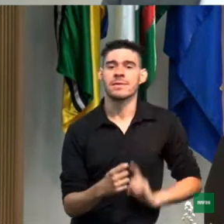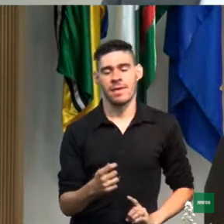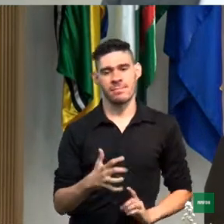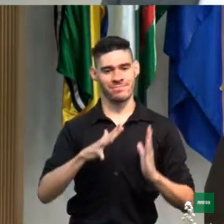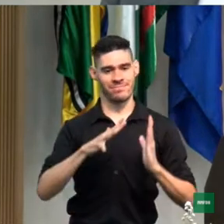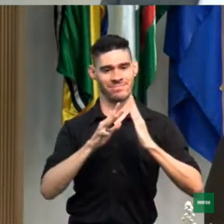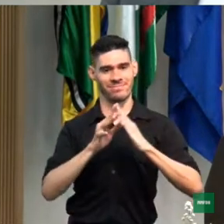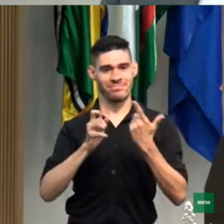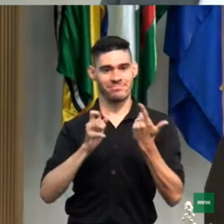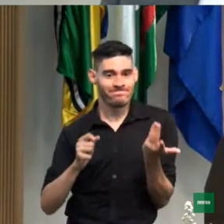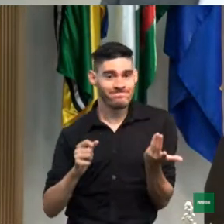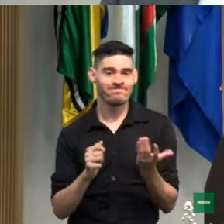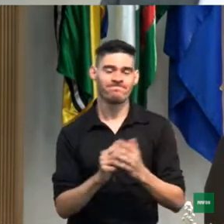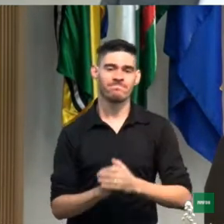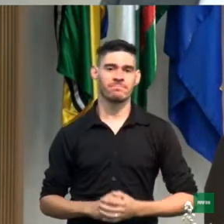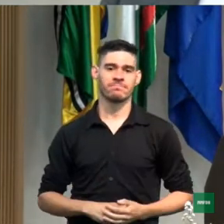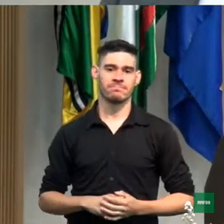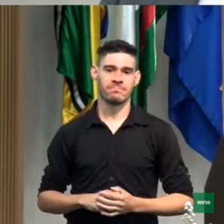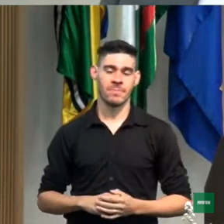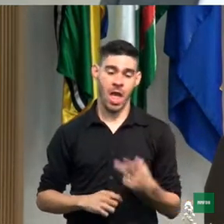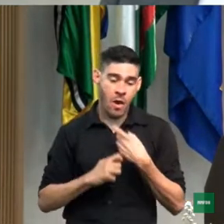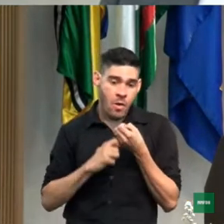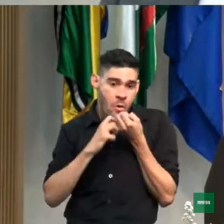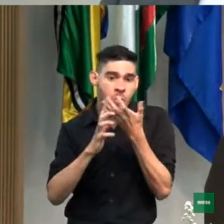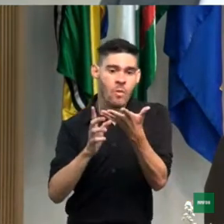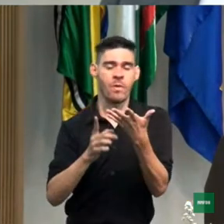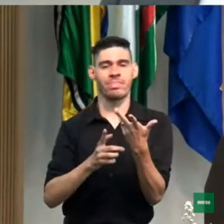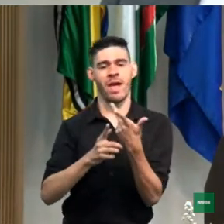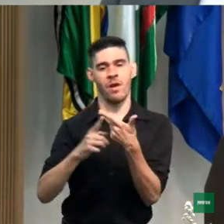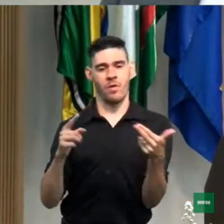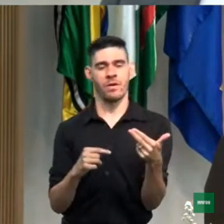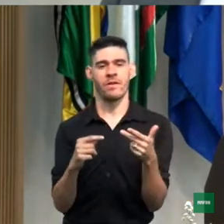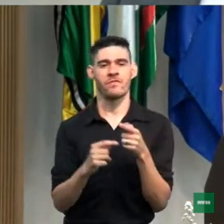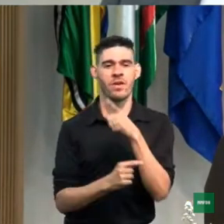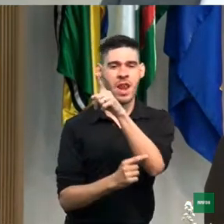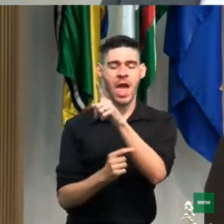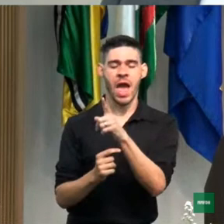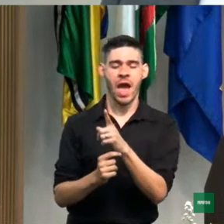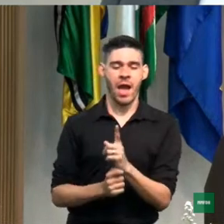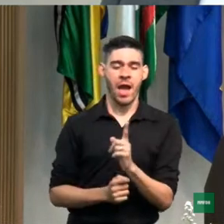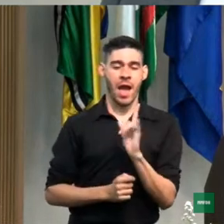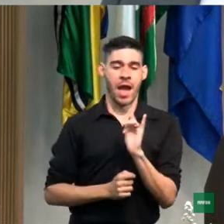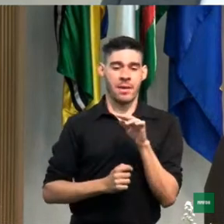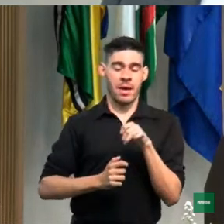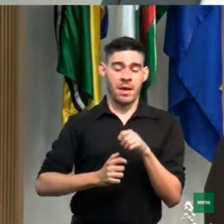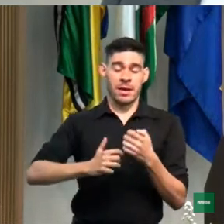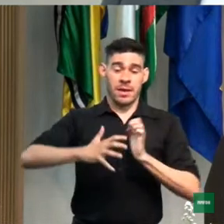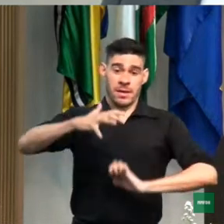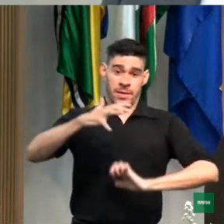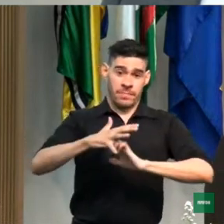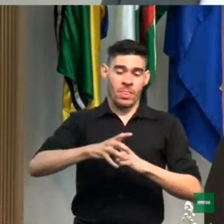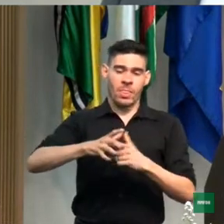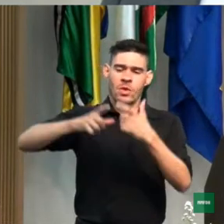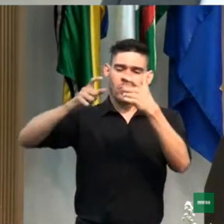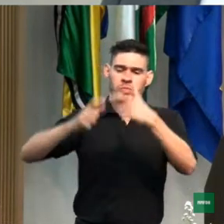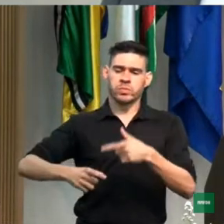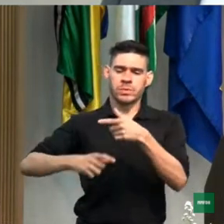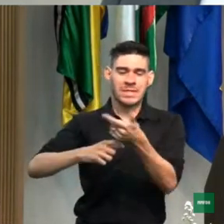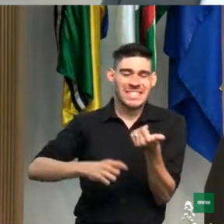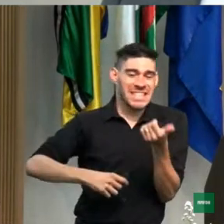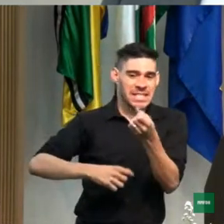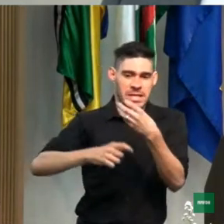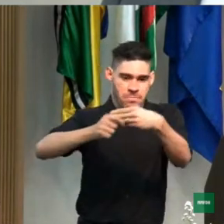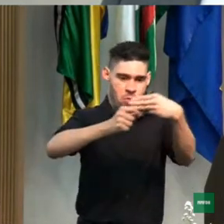E aí eu vou contar uma coisa para vocês. A gente teve no arquipélago empresário esse final de semana. Em todo o arquipélago, 16 municípios, nós encontramos